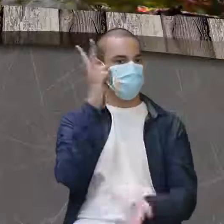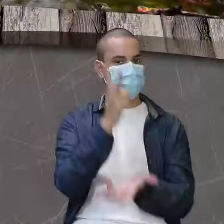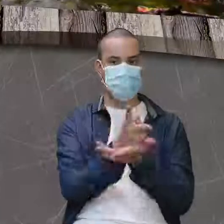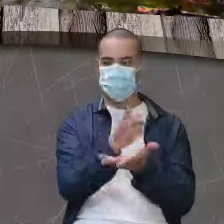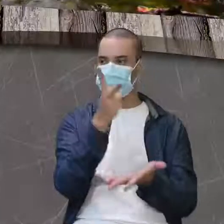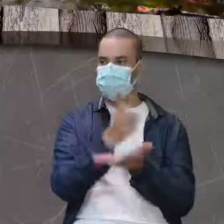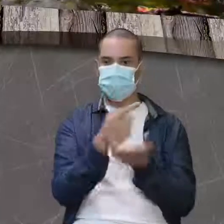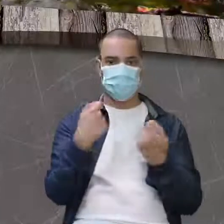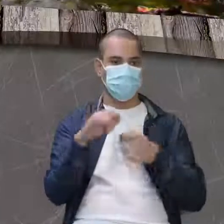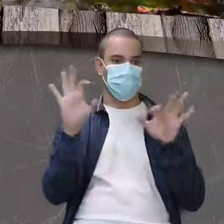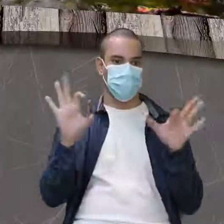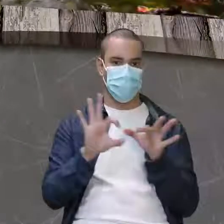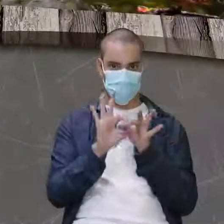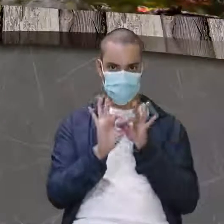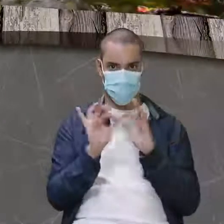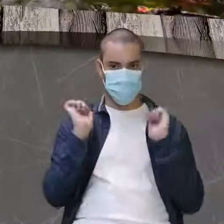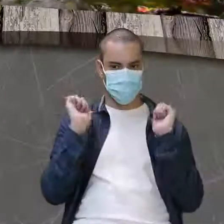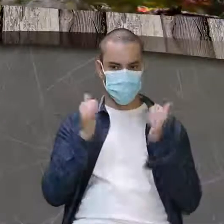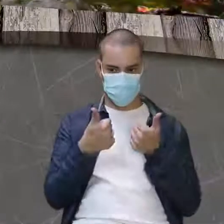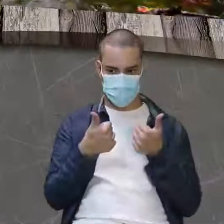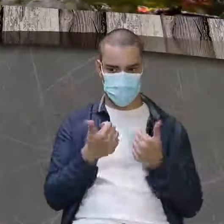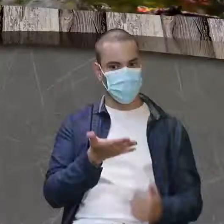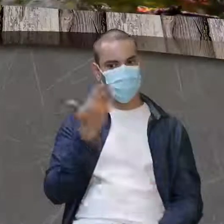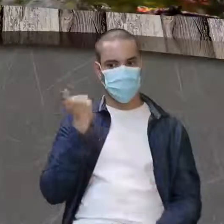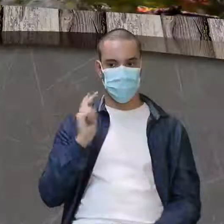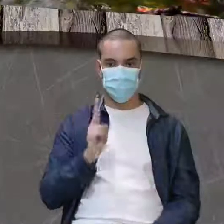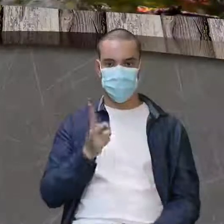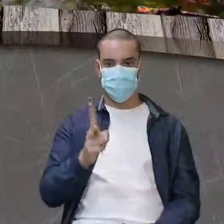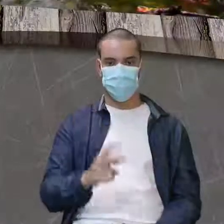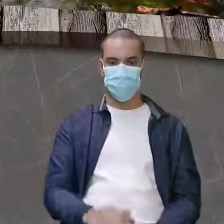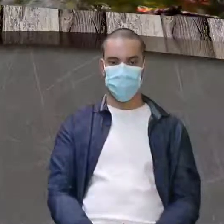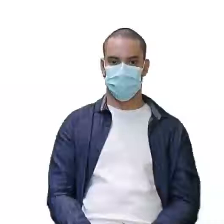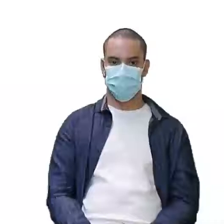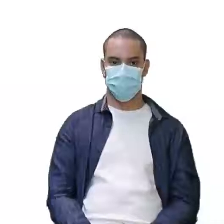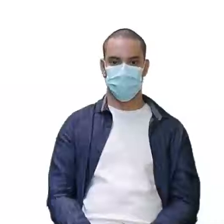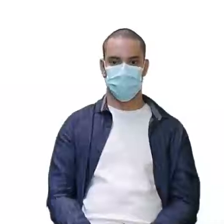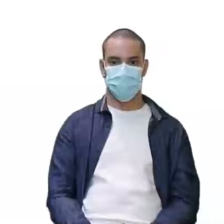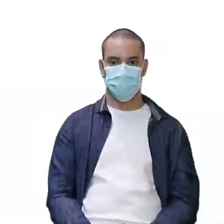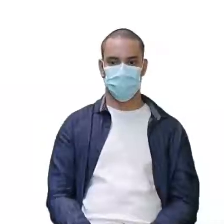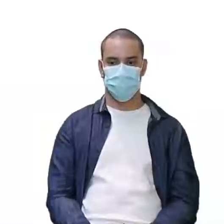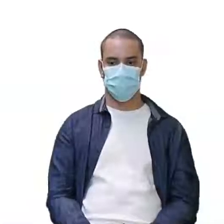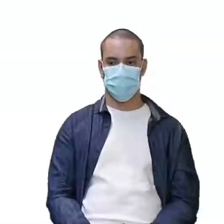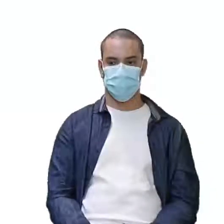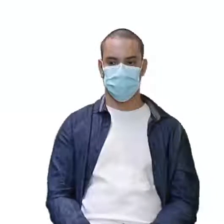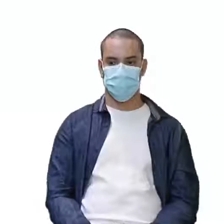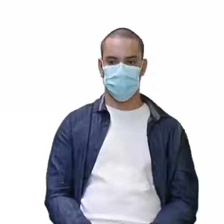estar ali unidas. Perfeito? Vamos seguindo? Olha lá.